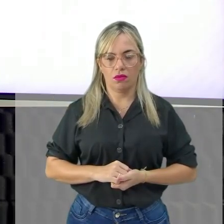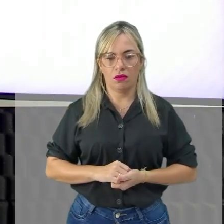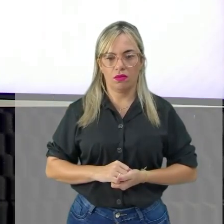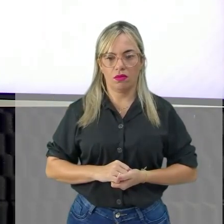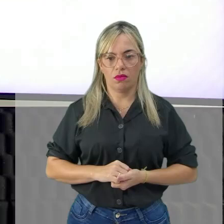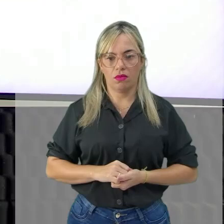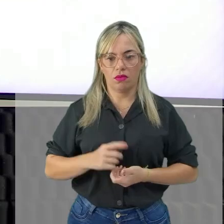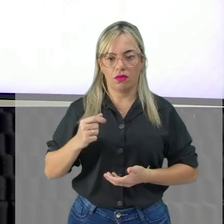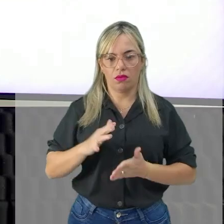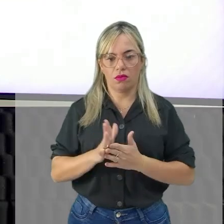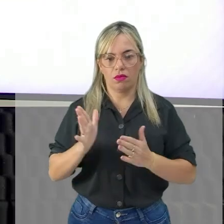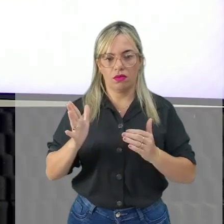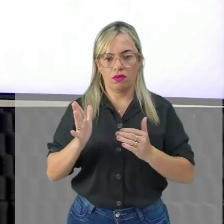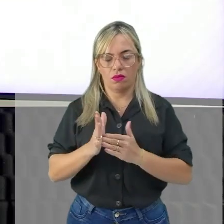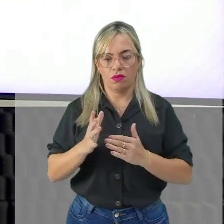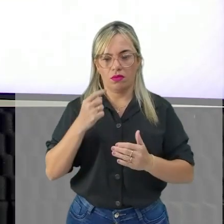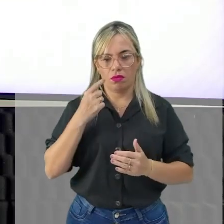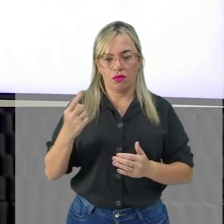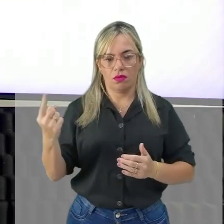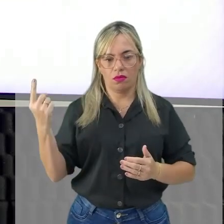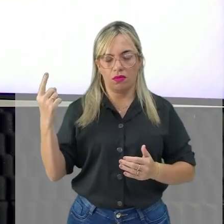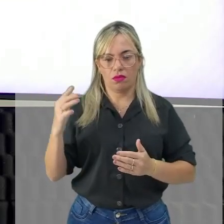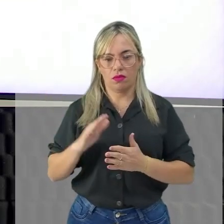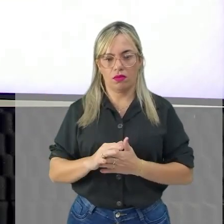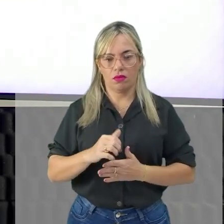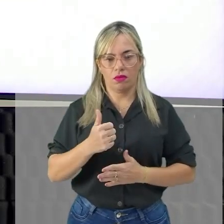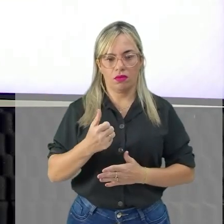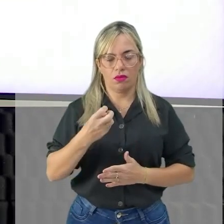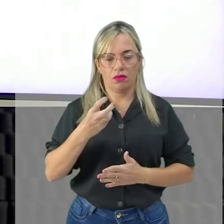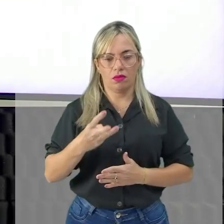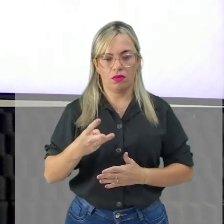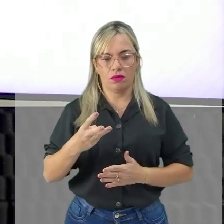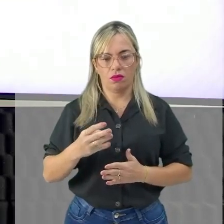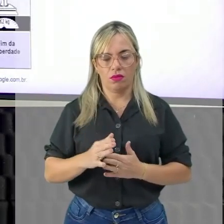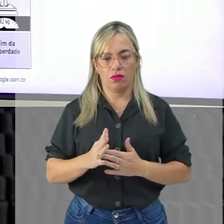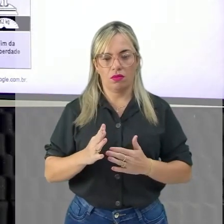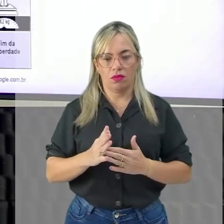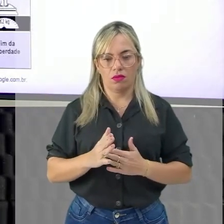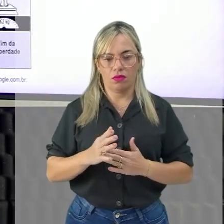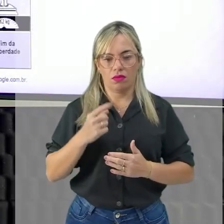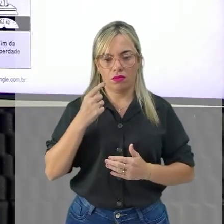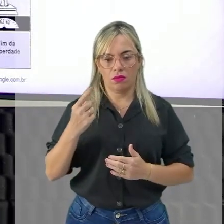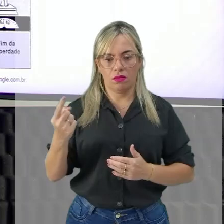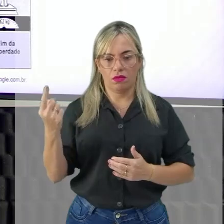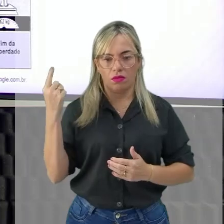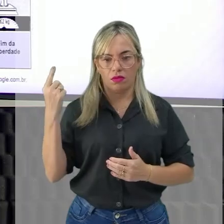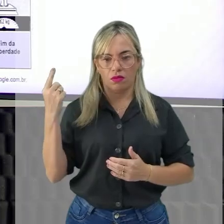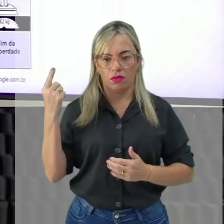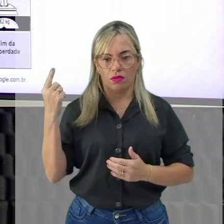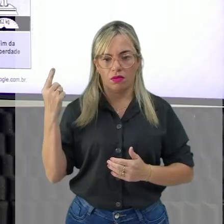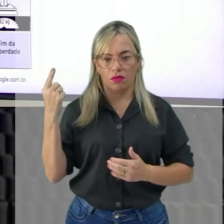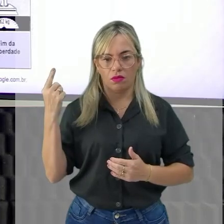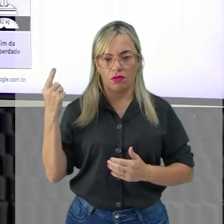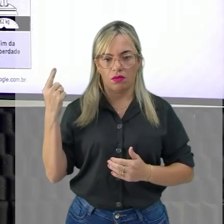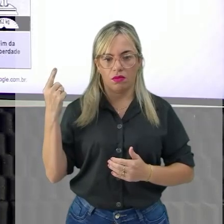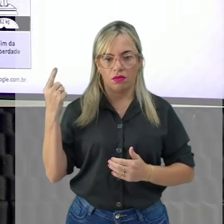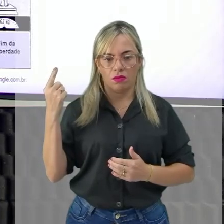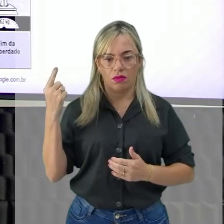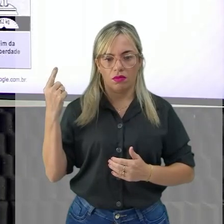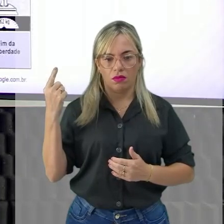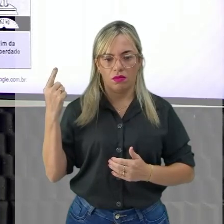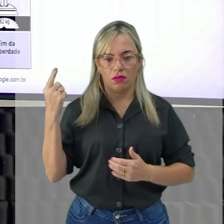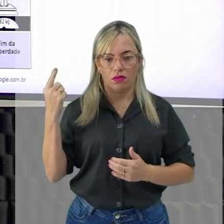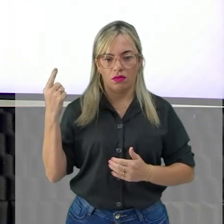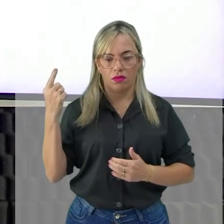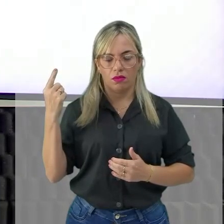as meninas atingem a maturidade sexual. Aparecimento de acne. Não, aqui, peraí, gente, desculpa aqui. Aparecimento de